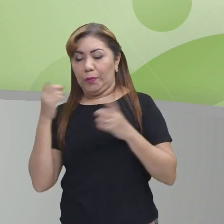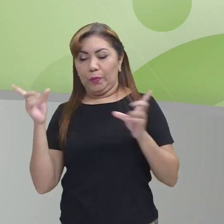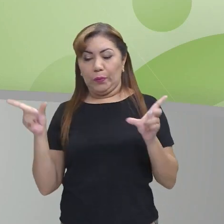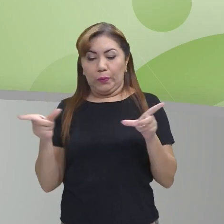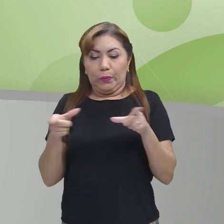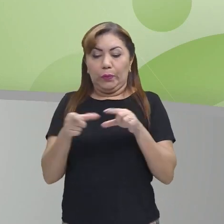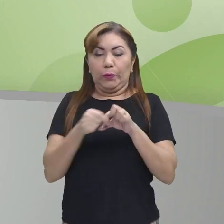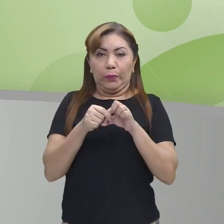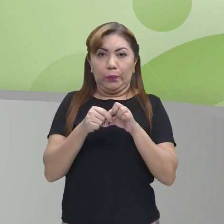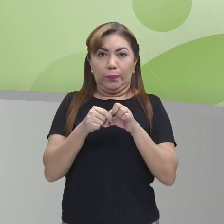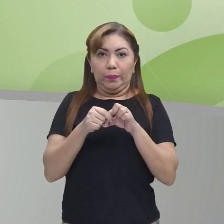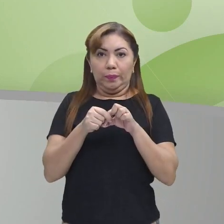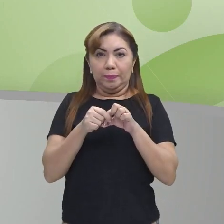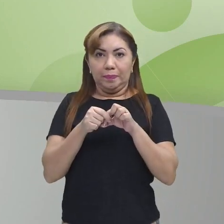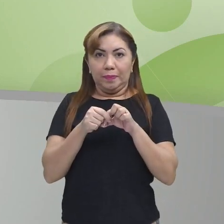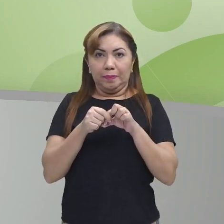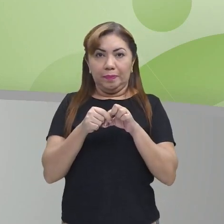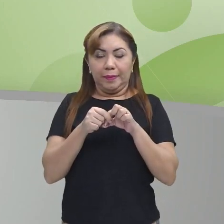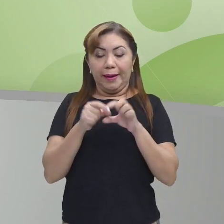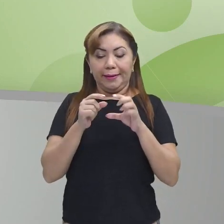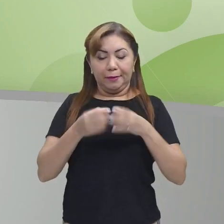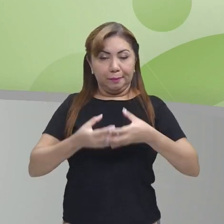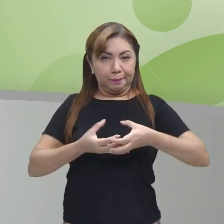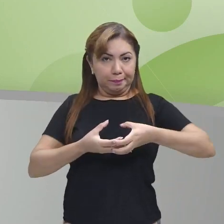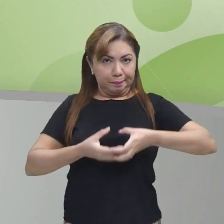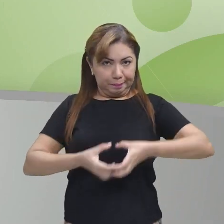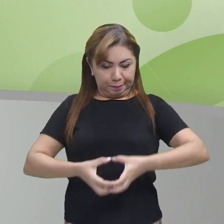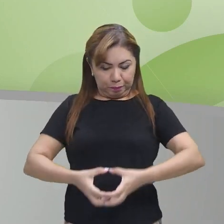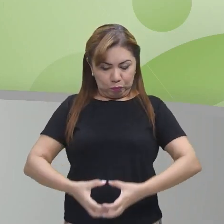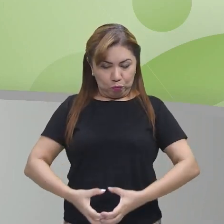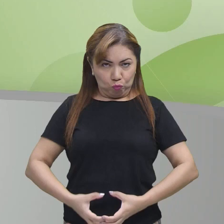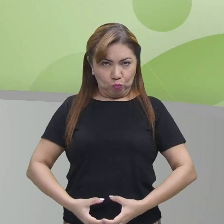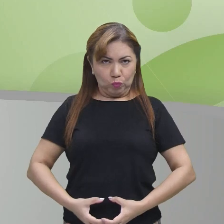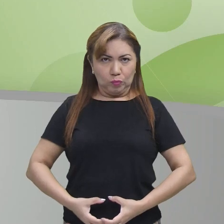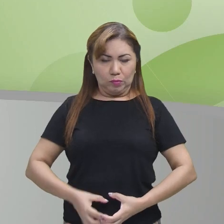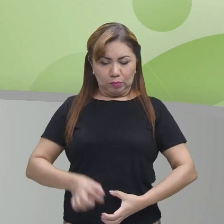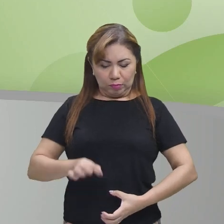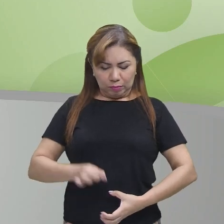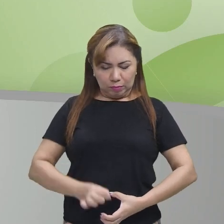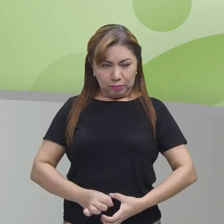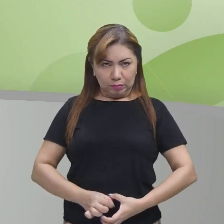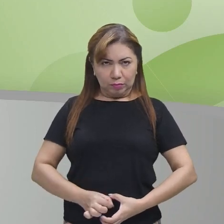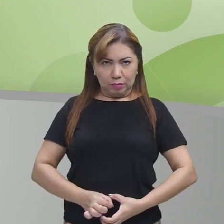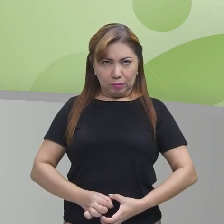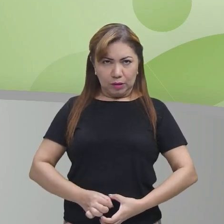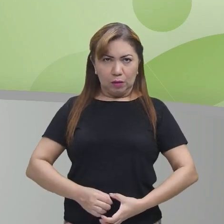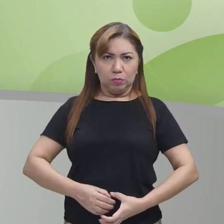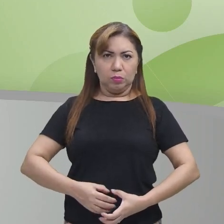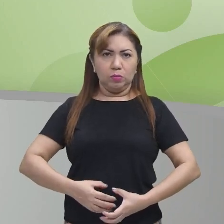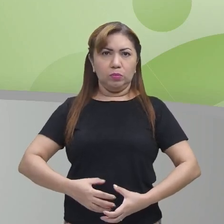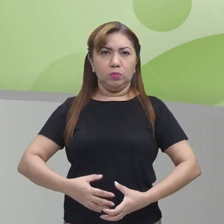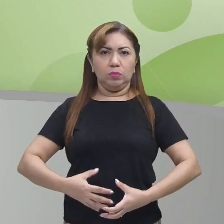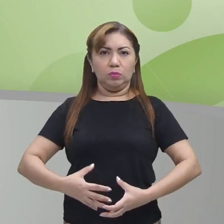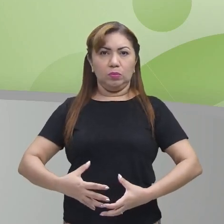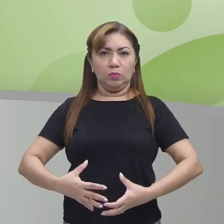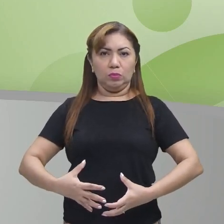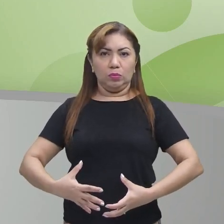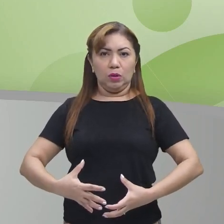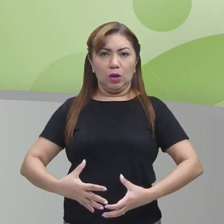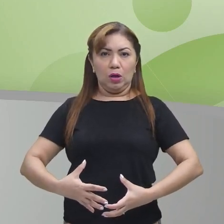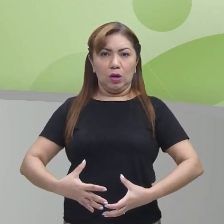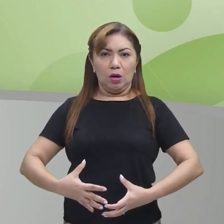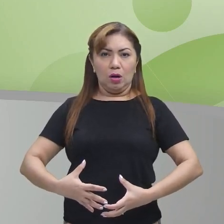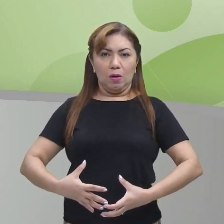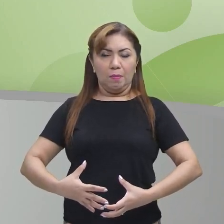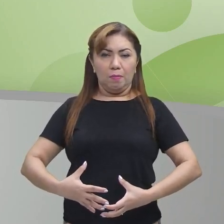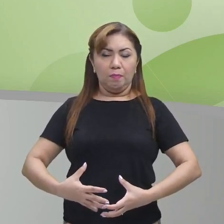sexual até que os óvulos sejam fecundados, e por conta dessa fecundação interna